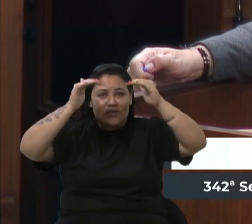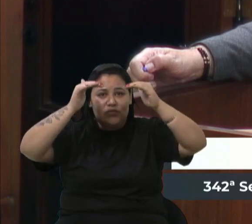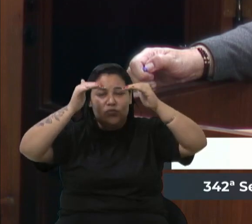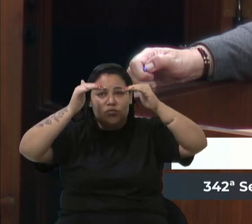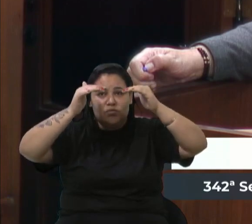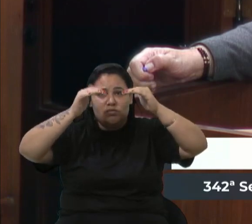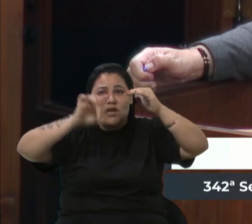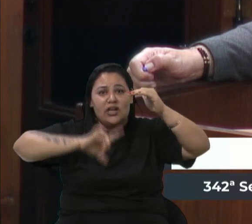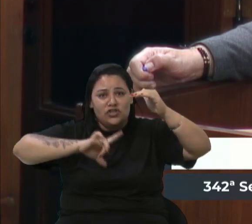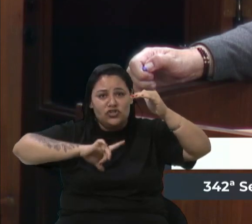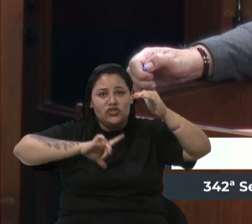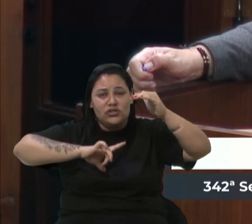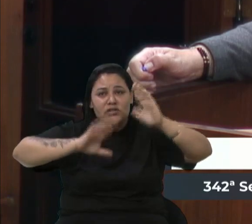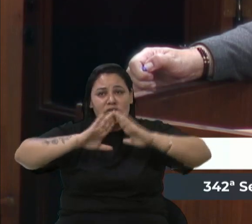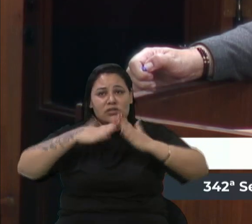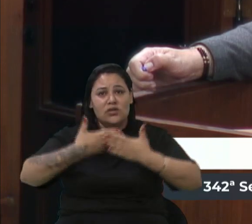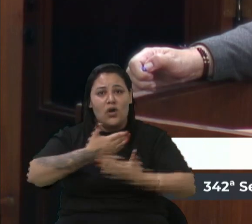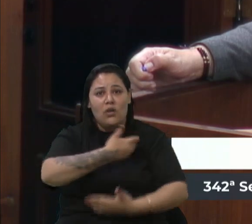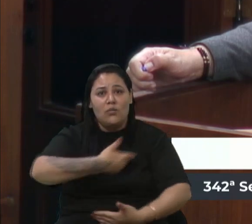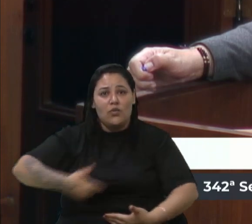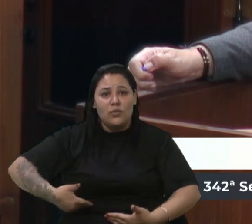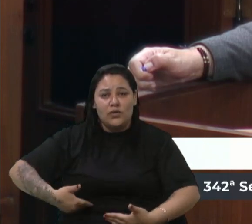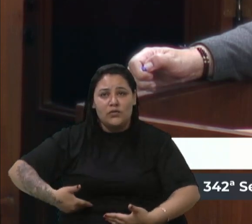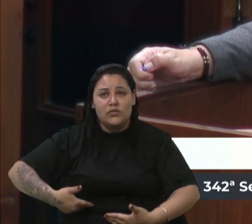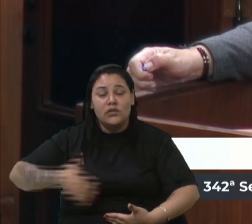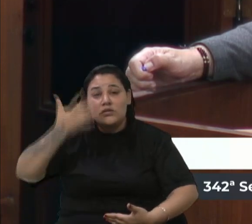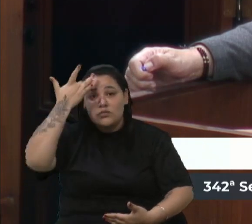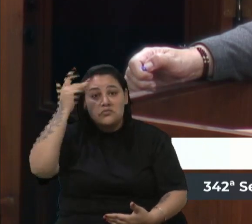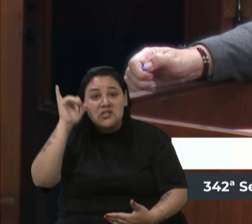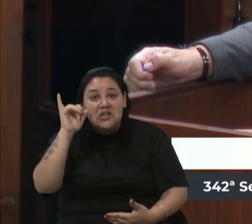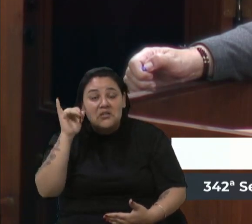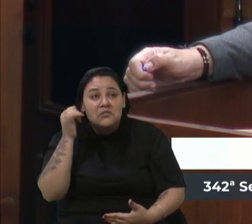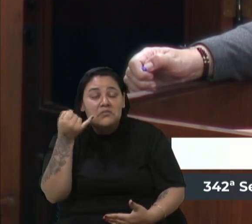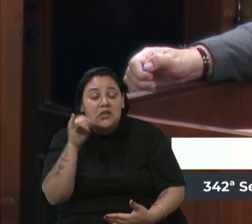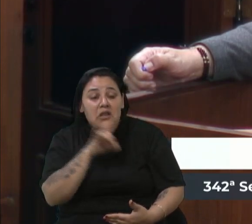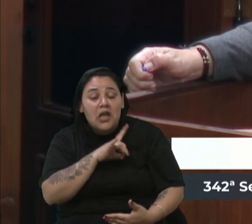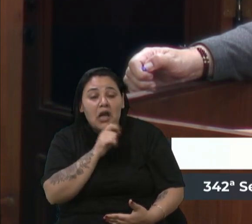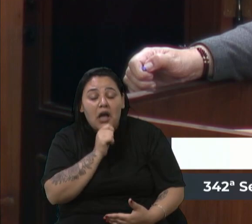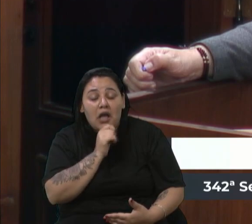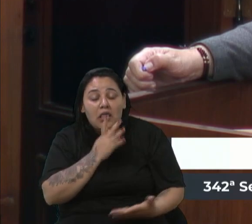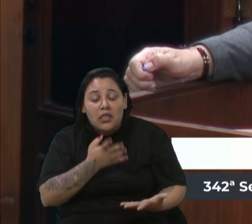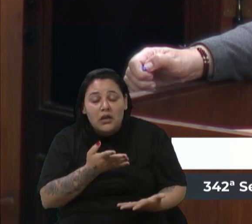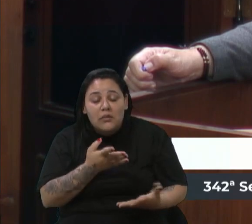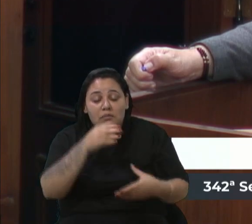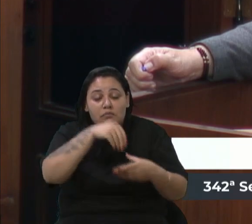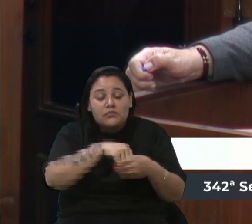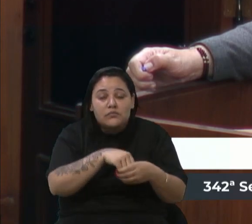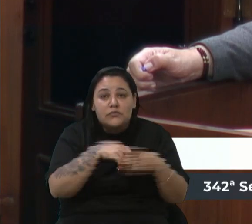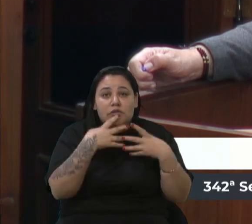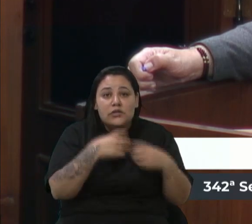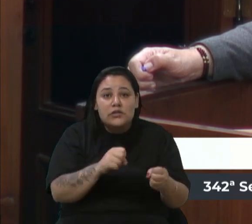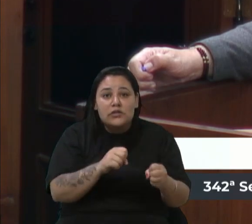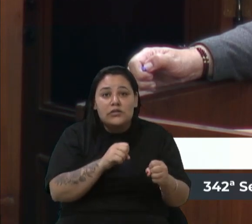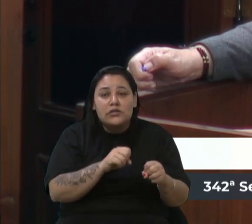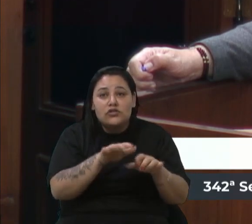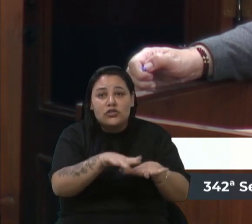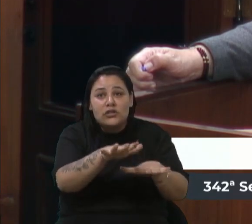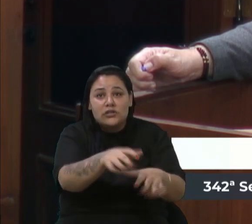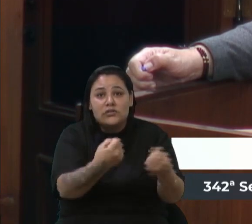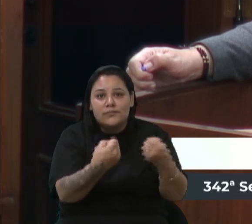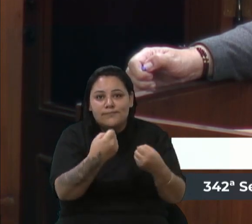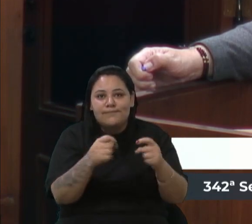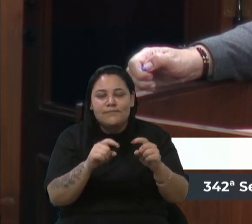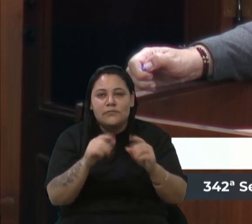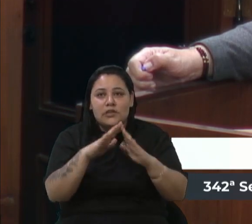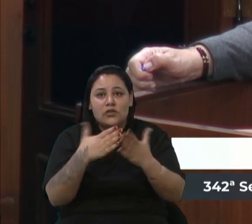escola pública de trânsito, não sei onde ela funciona, se ela está funcionando ainda, na Secretaria de Trânsito. Nas escolas também, mas